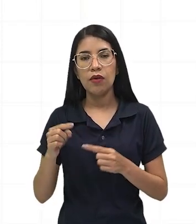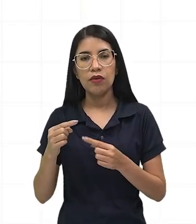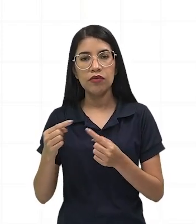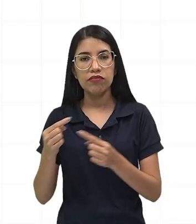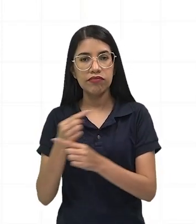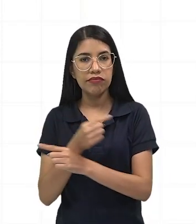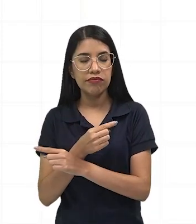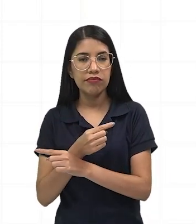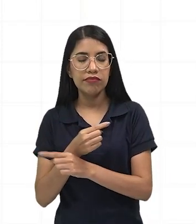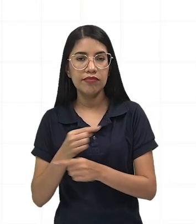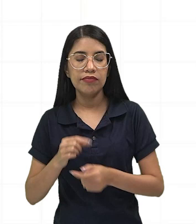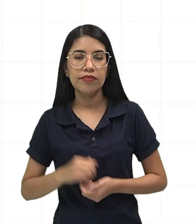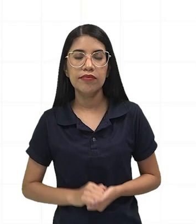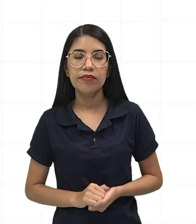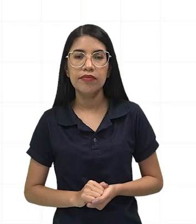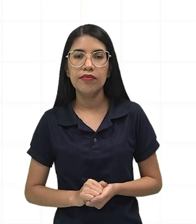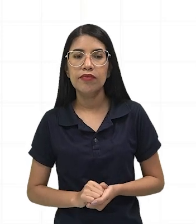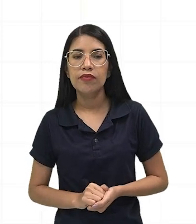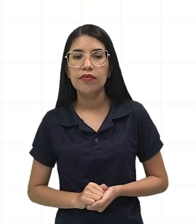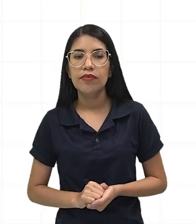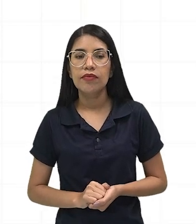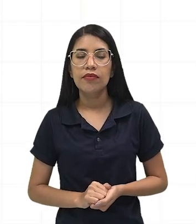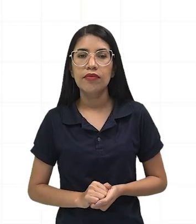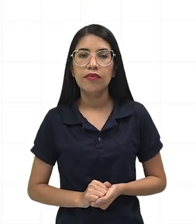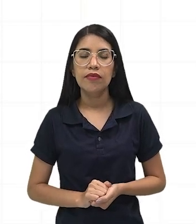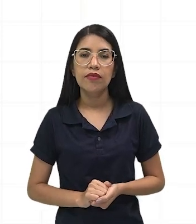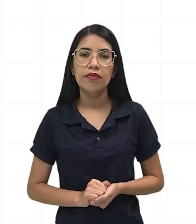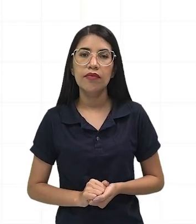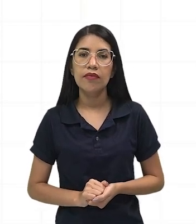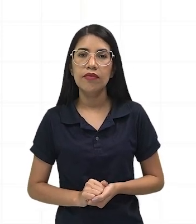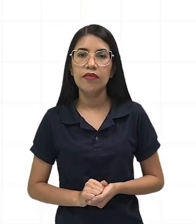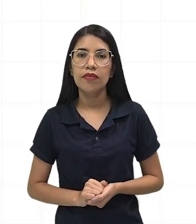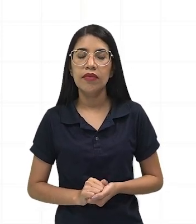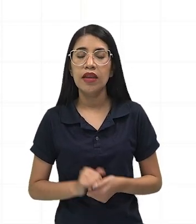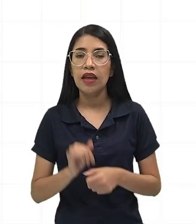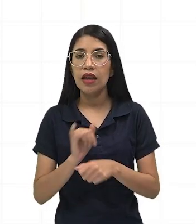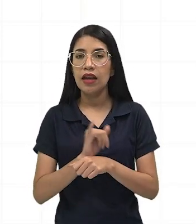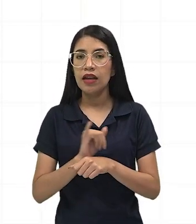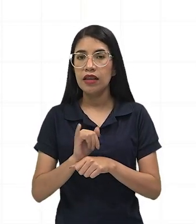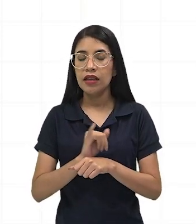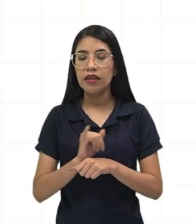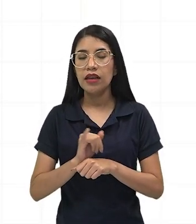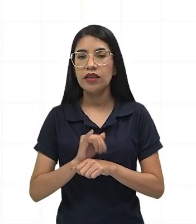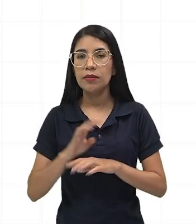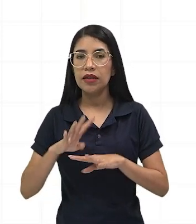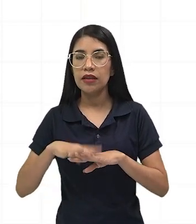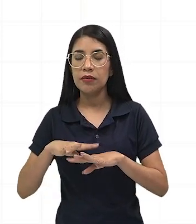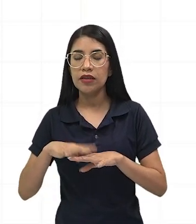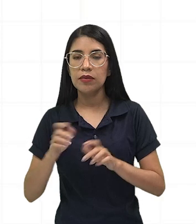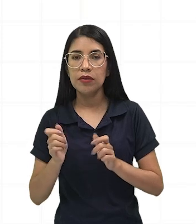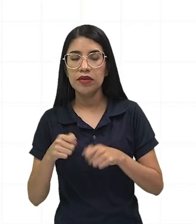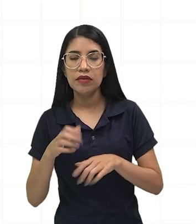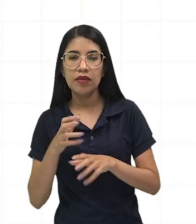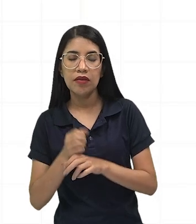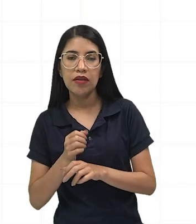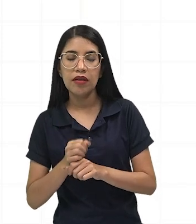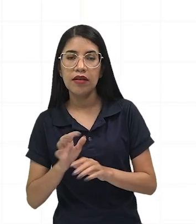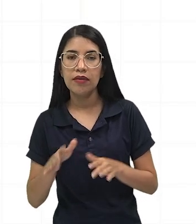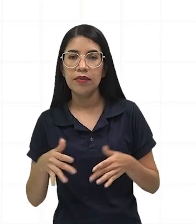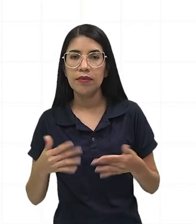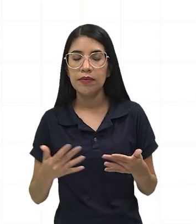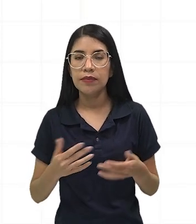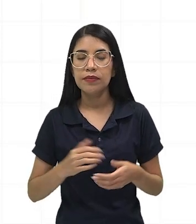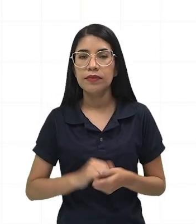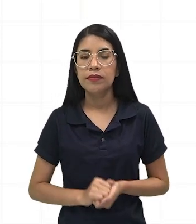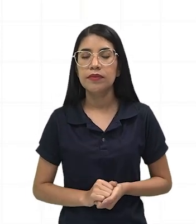inversamente proporcional. Então, e qual é a ferramenta que está por trás para resolver esses problemas, né,